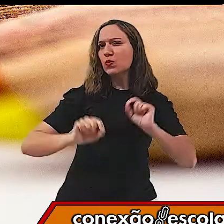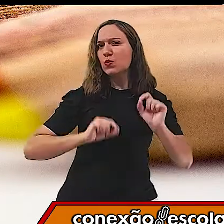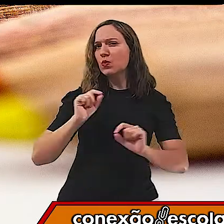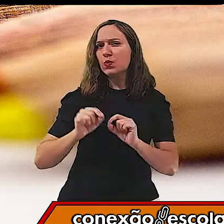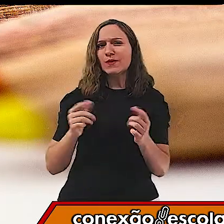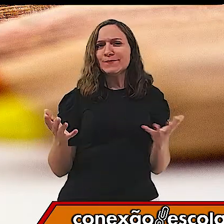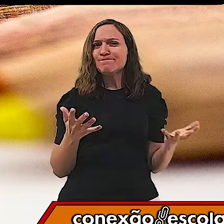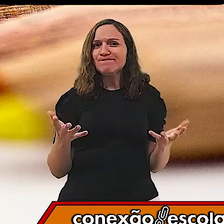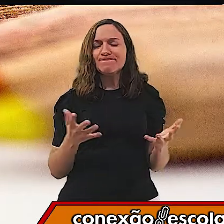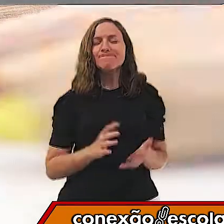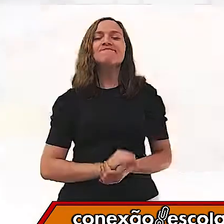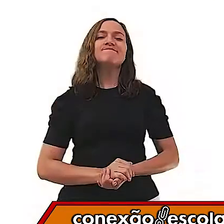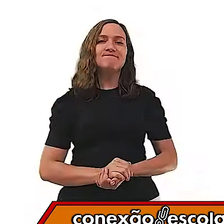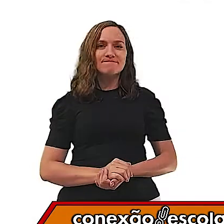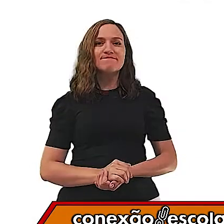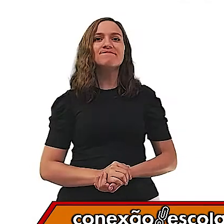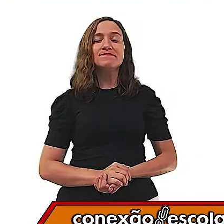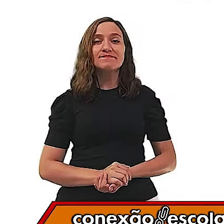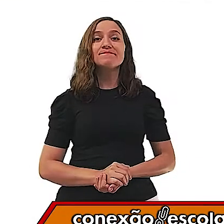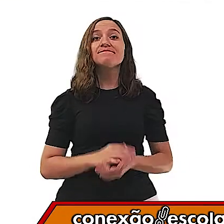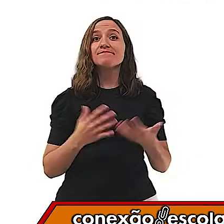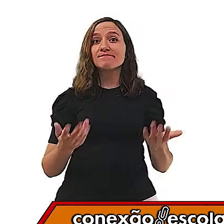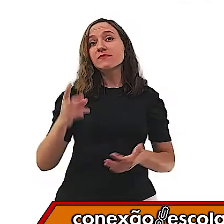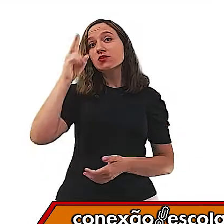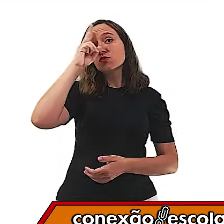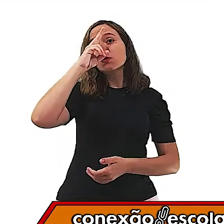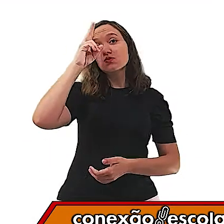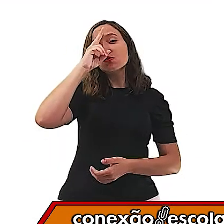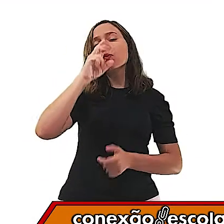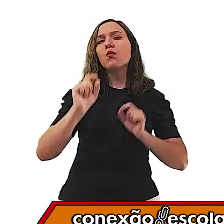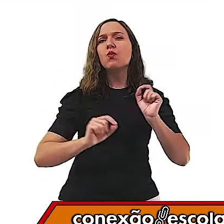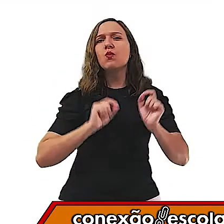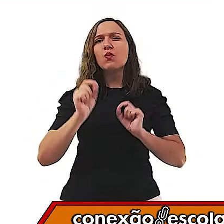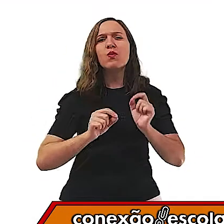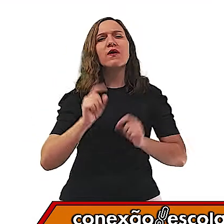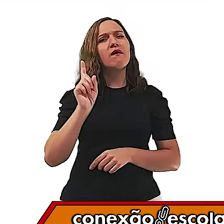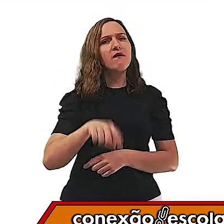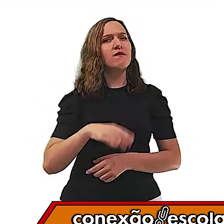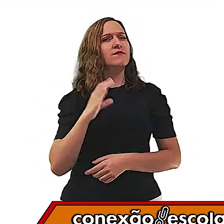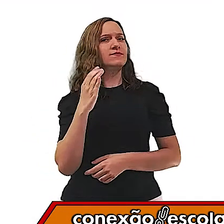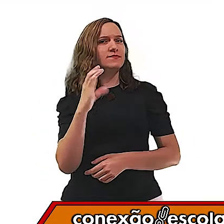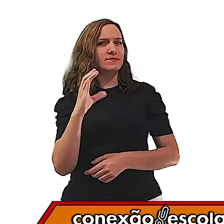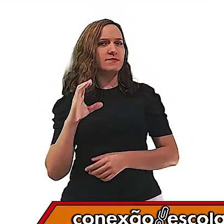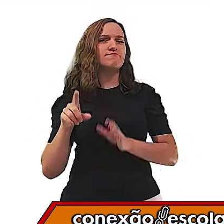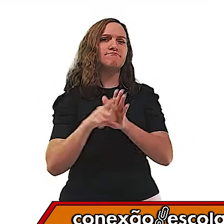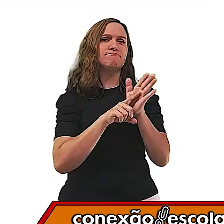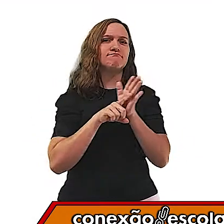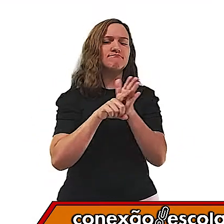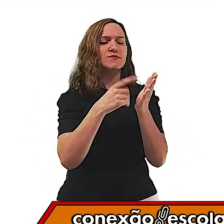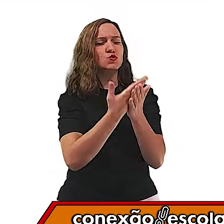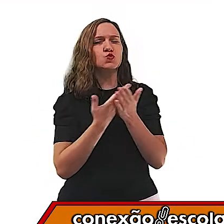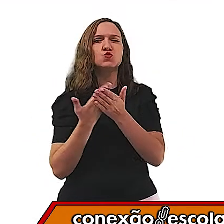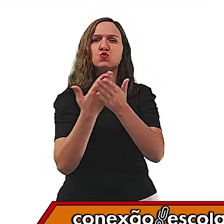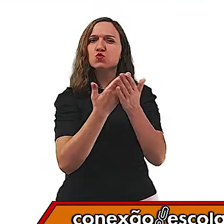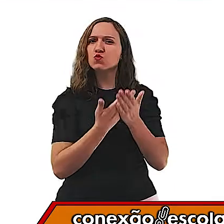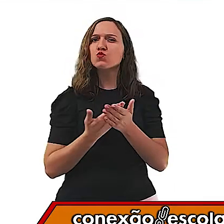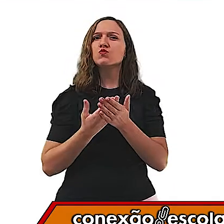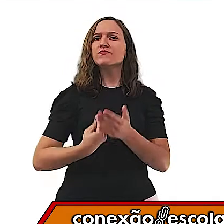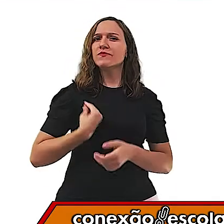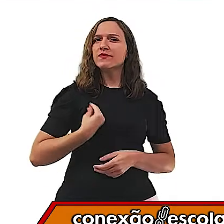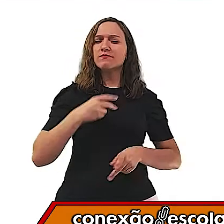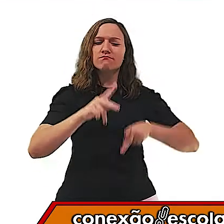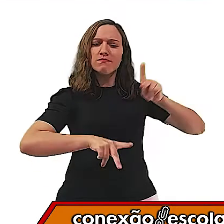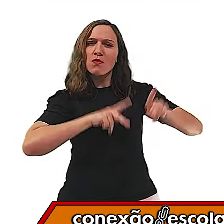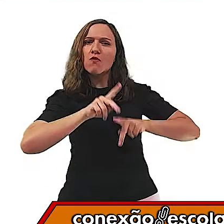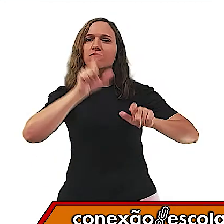que seria? Bom, história é a ciência que estuda a vida do homem através do